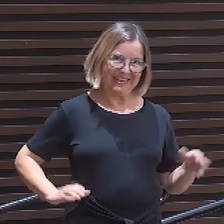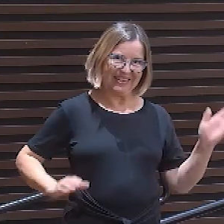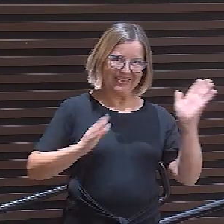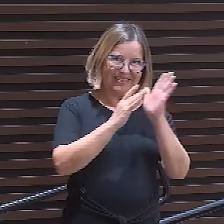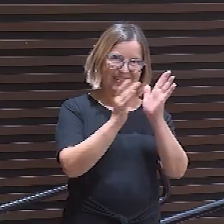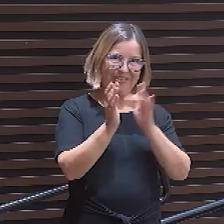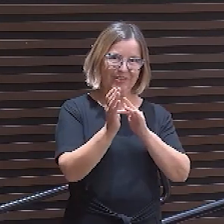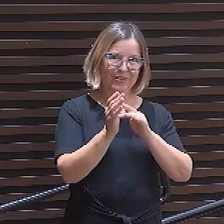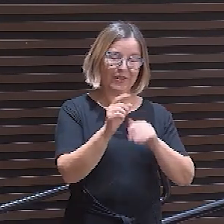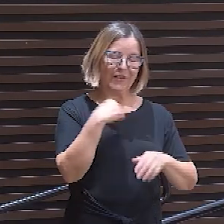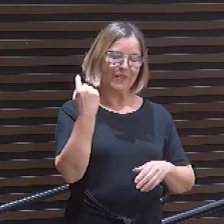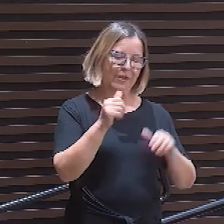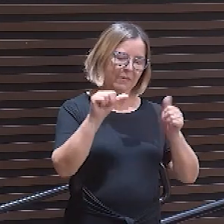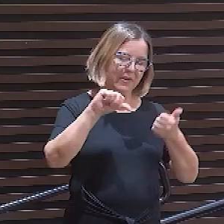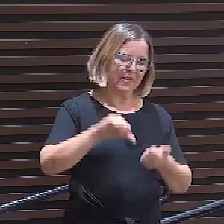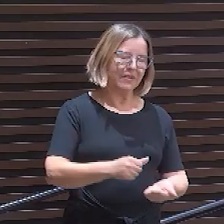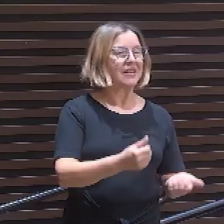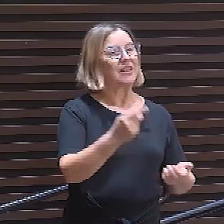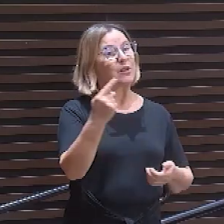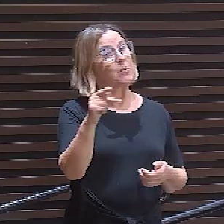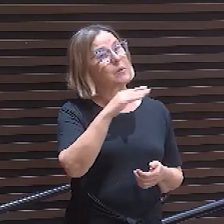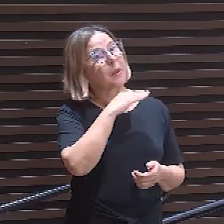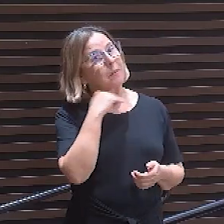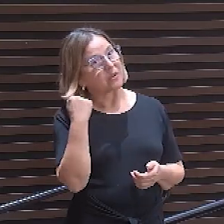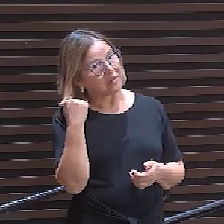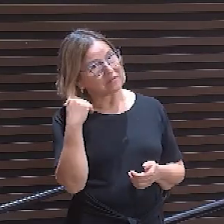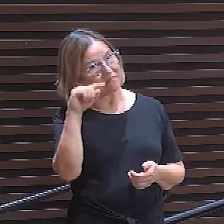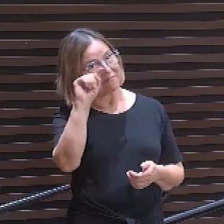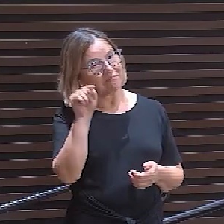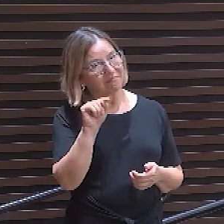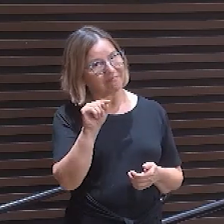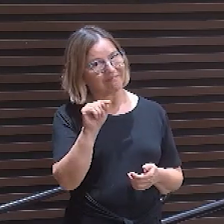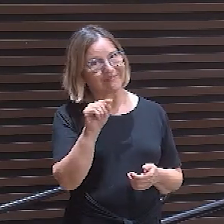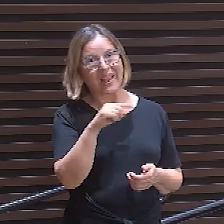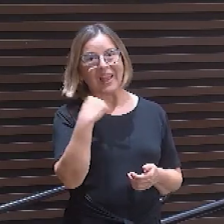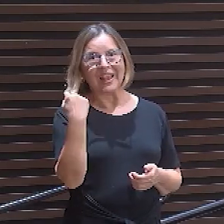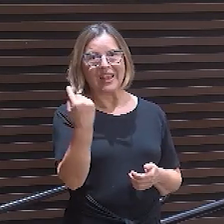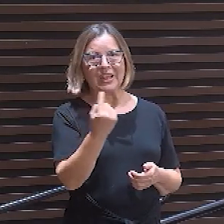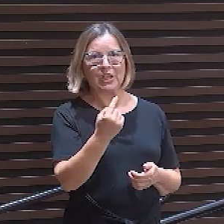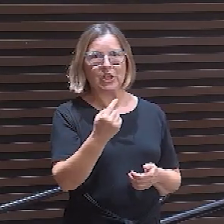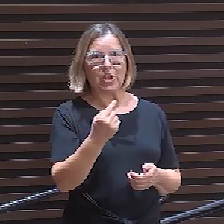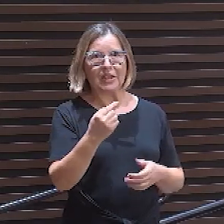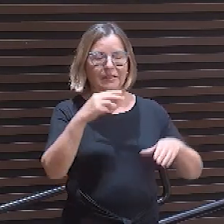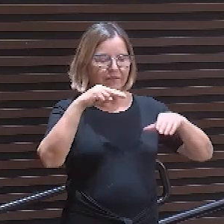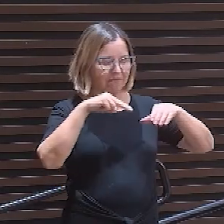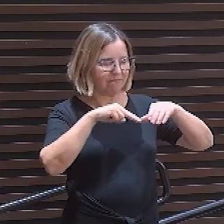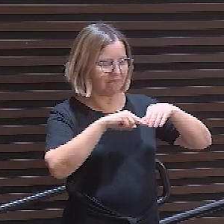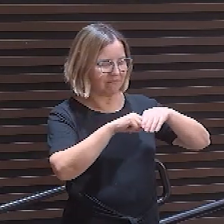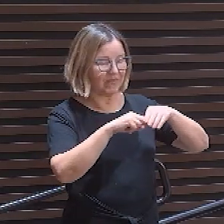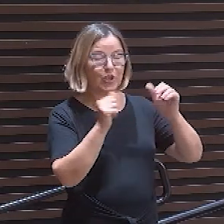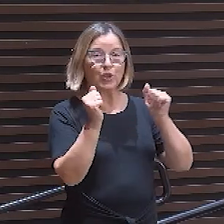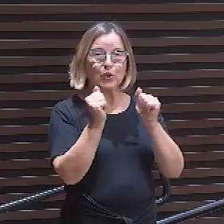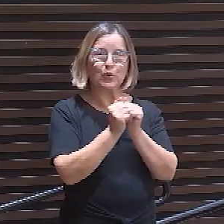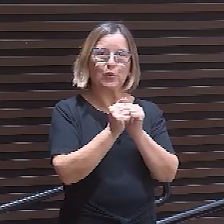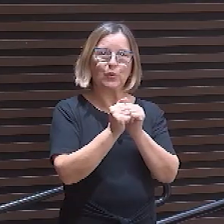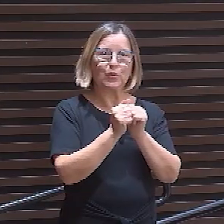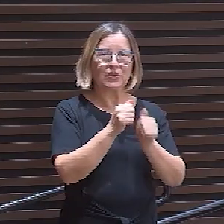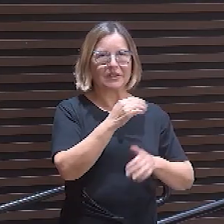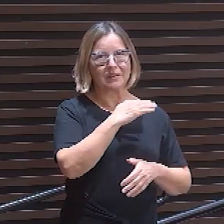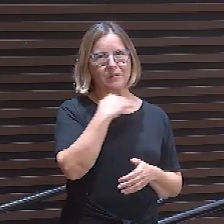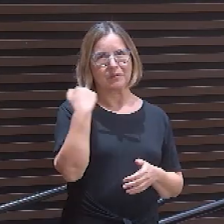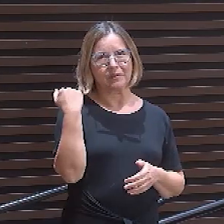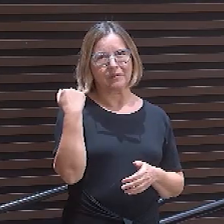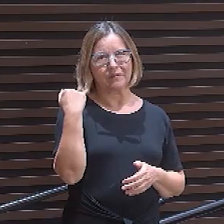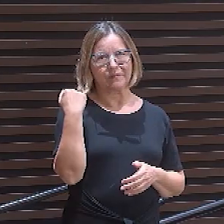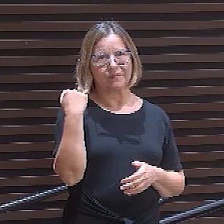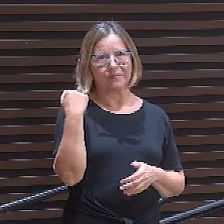Jesus, fomos batizados na sua morte. Fomos, pois, sepultados com ele na morte,